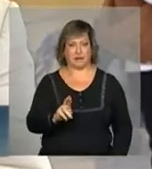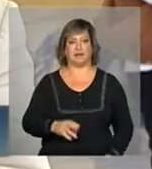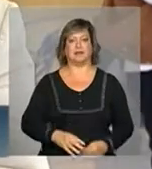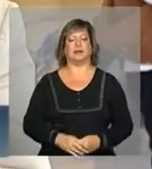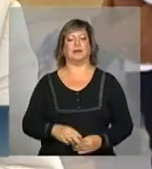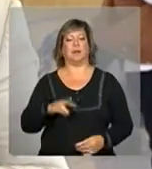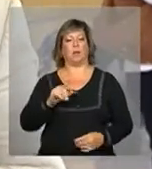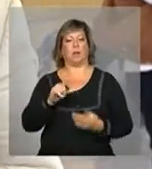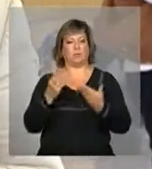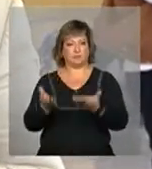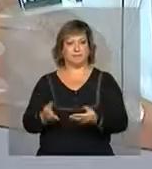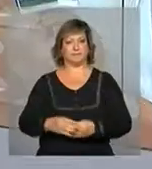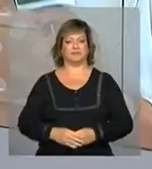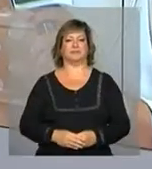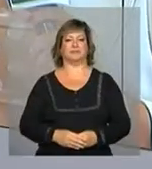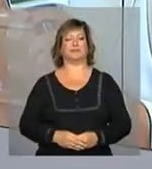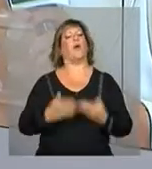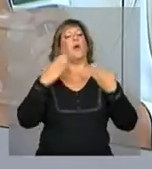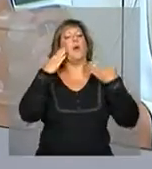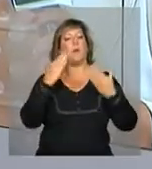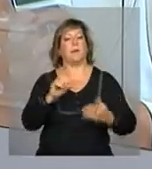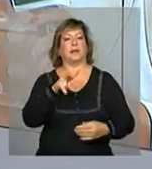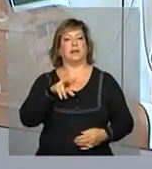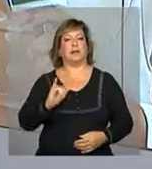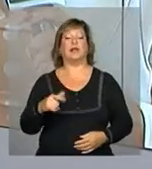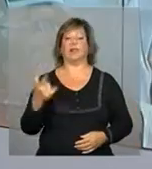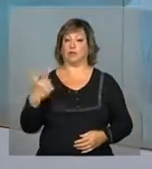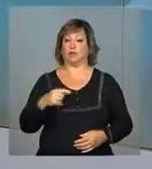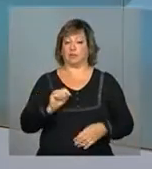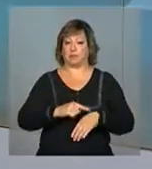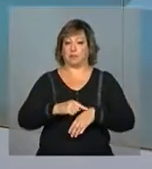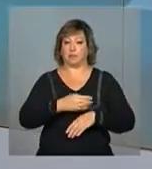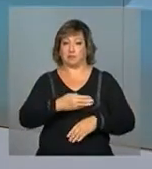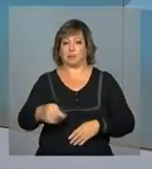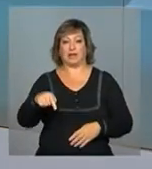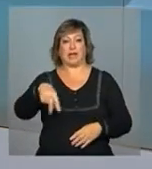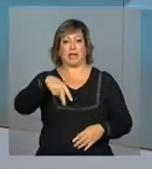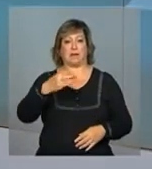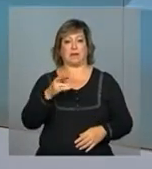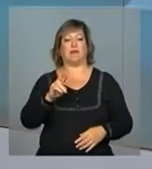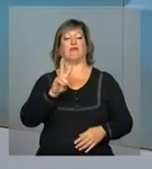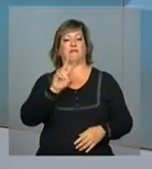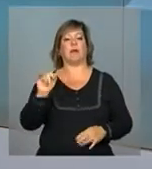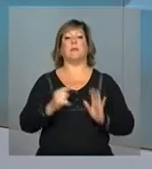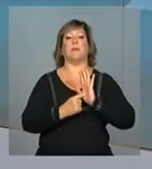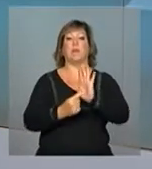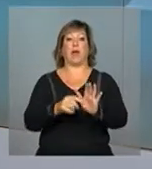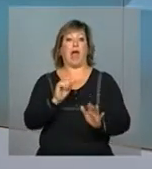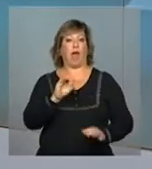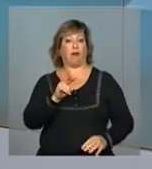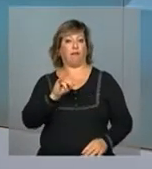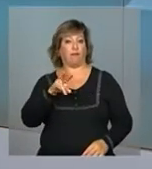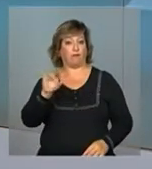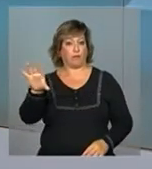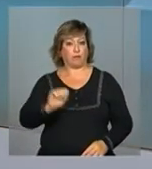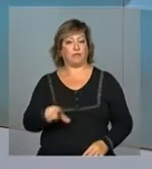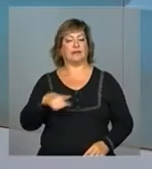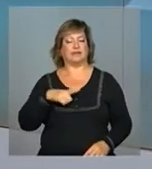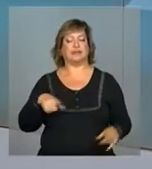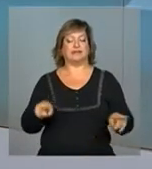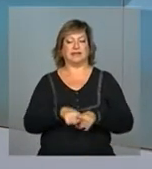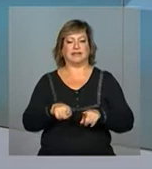www.esporte.gov.br. Malu. Obrigada, Daniela. E logo mais a NBR vai transmitir ao vivo o anúncio dos